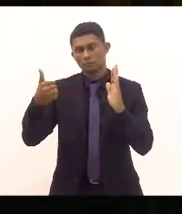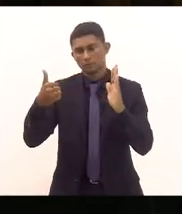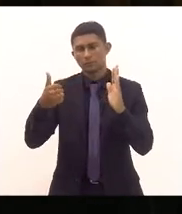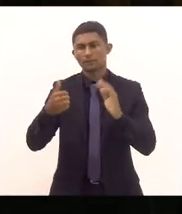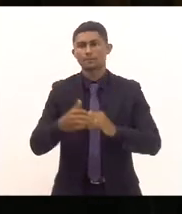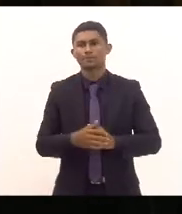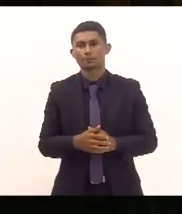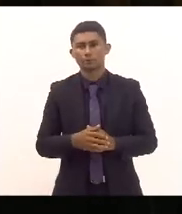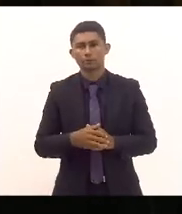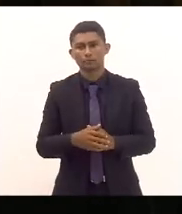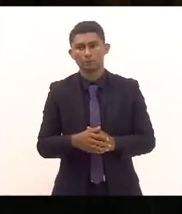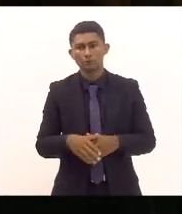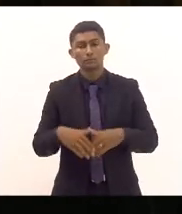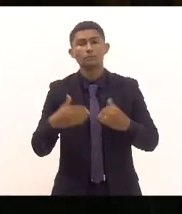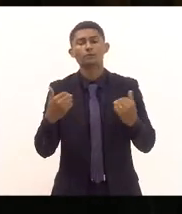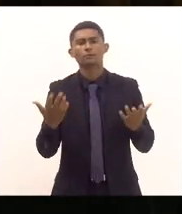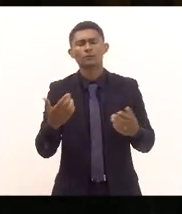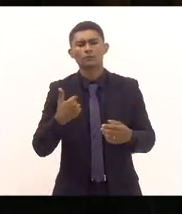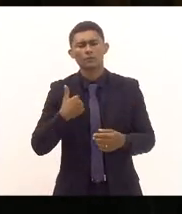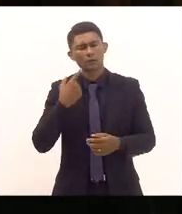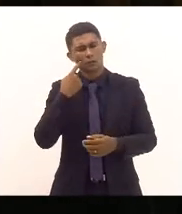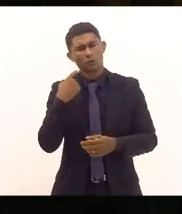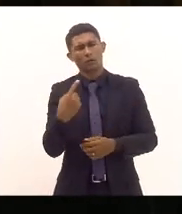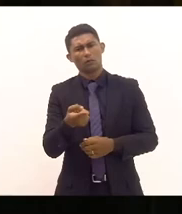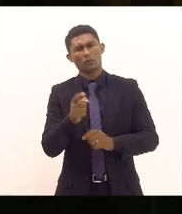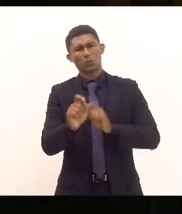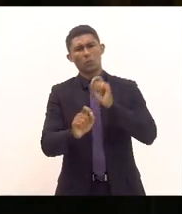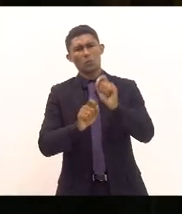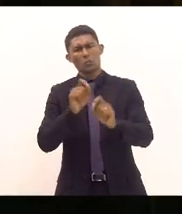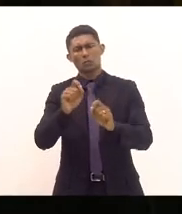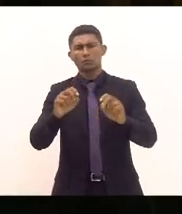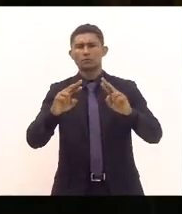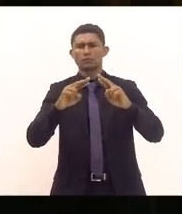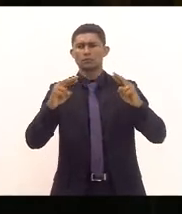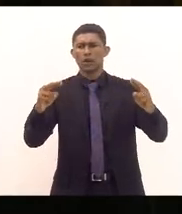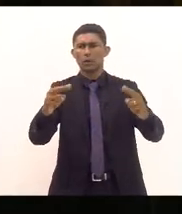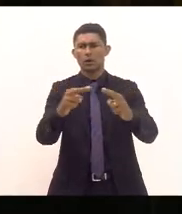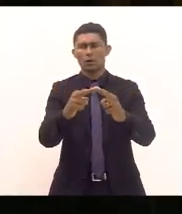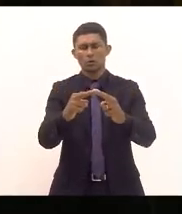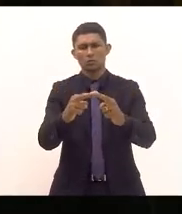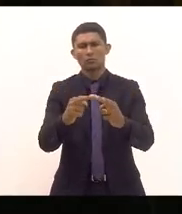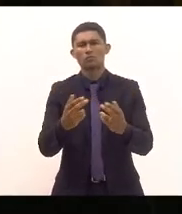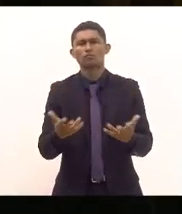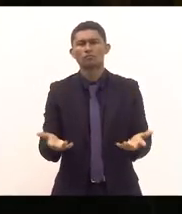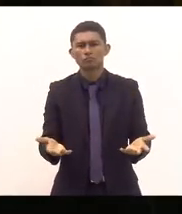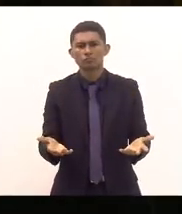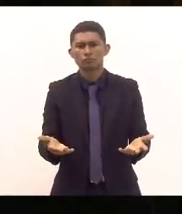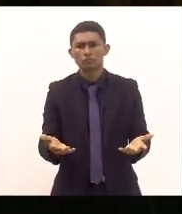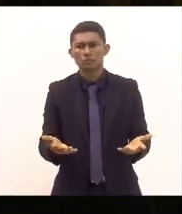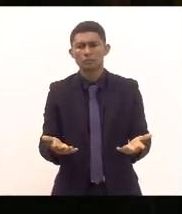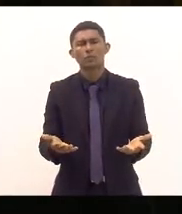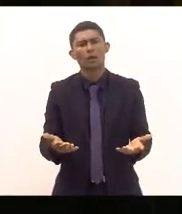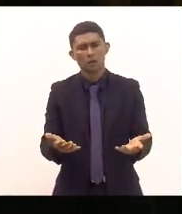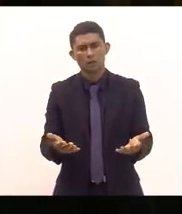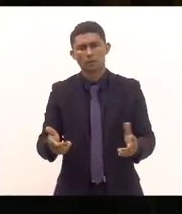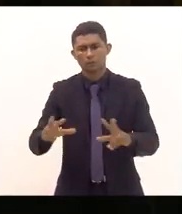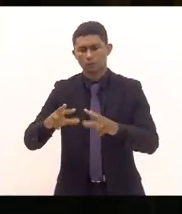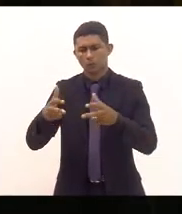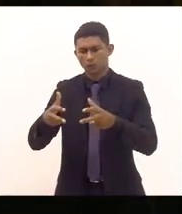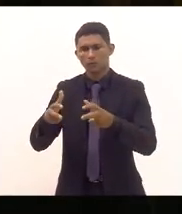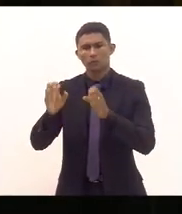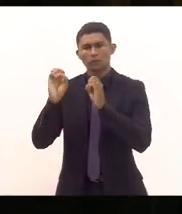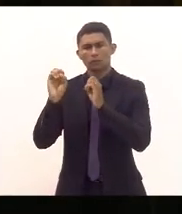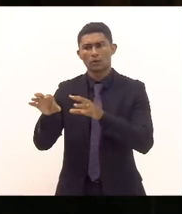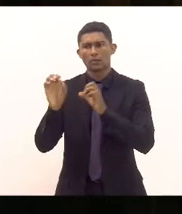da Assembleia Legislativa e me deparo com uma reunião promovida pela pela comissão de educação